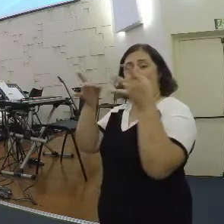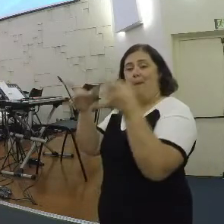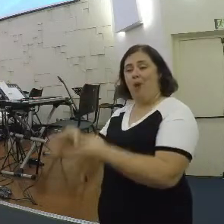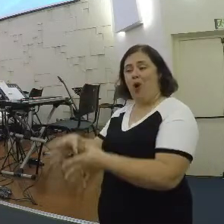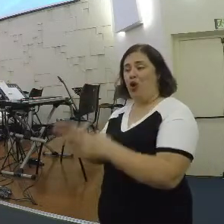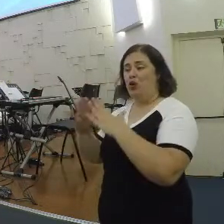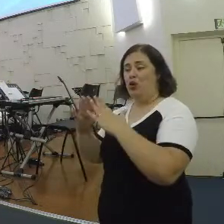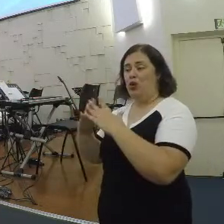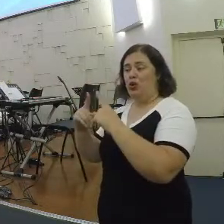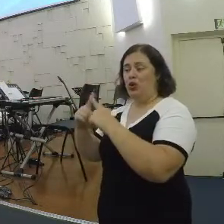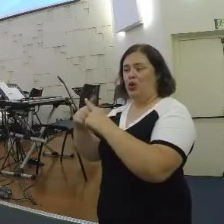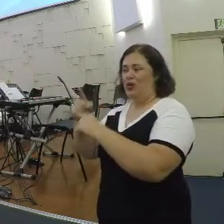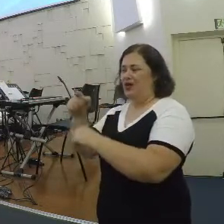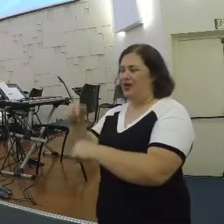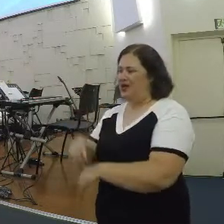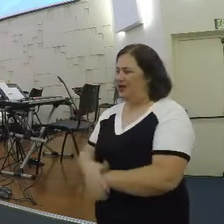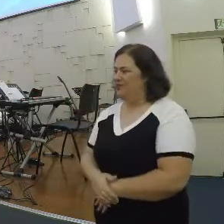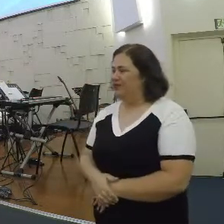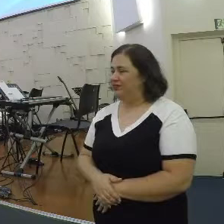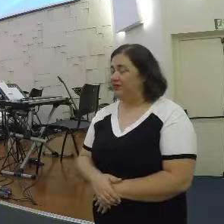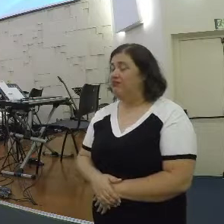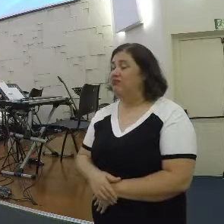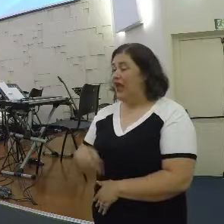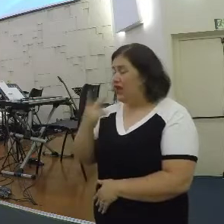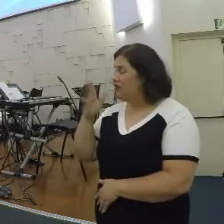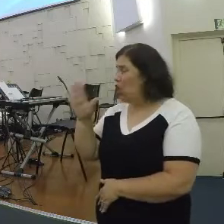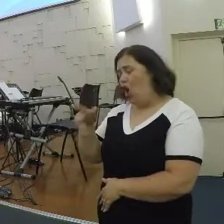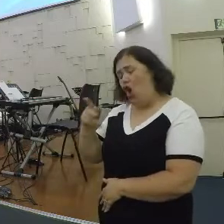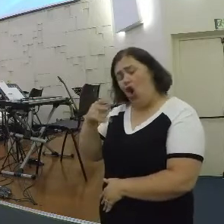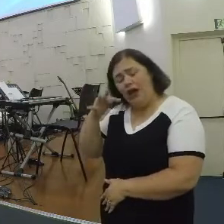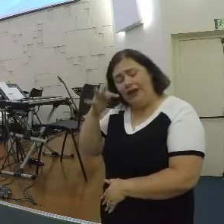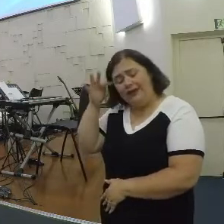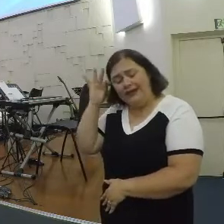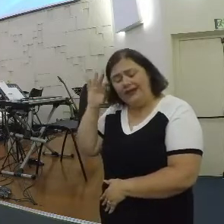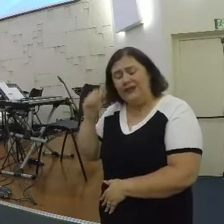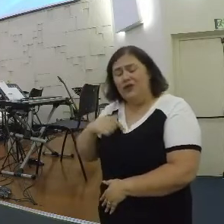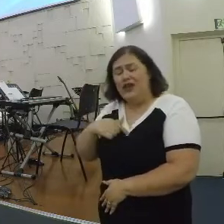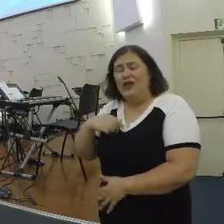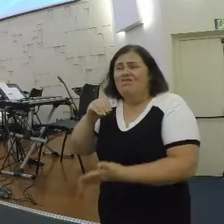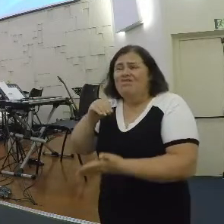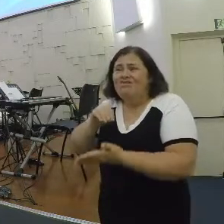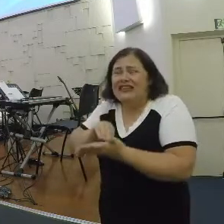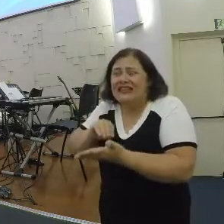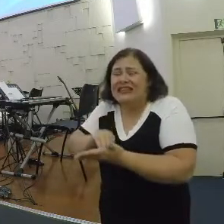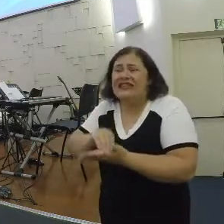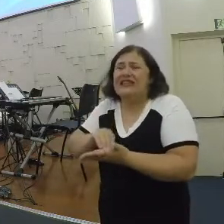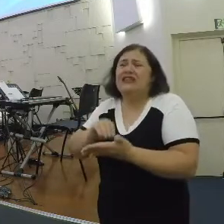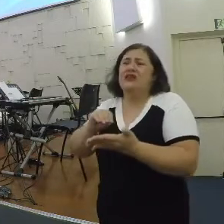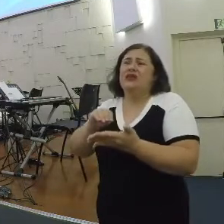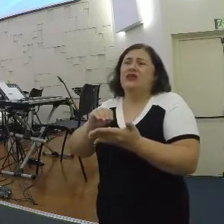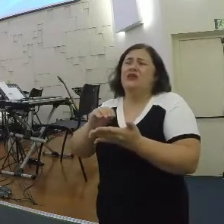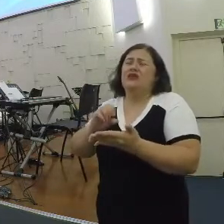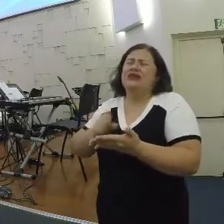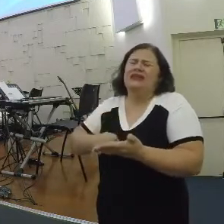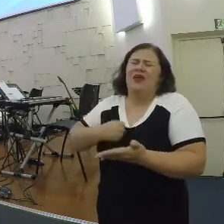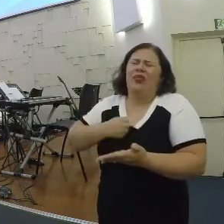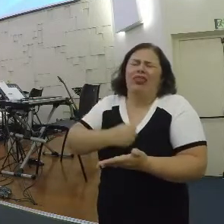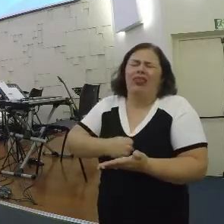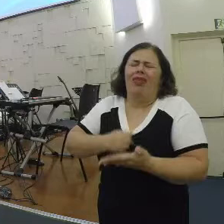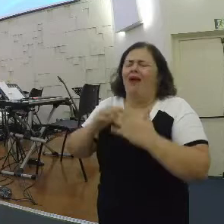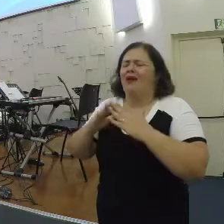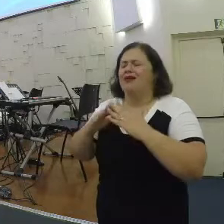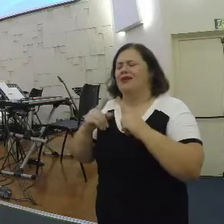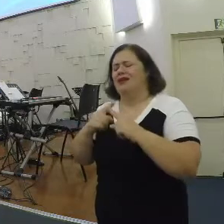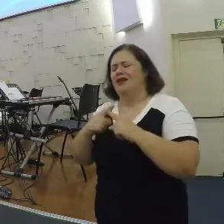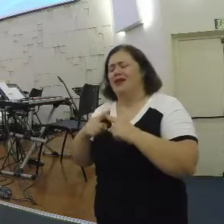saudade, mas eu vou esperar a igreja aceitar esse tipo de prática que eu defendo. É alguém,